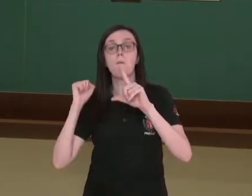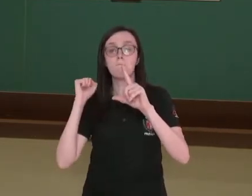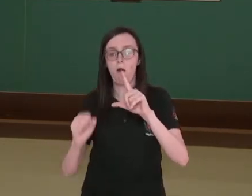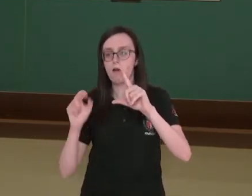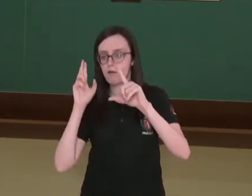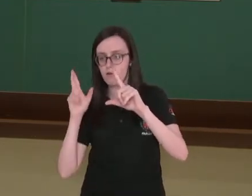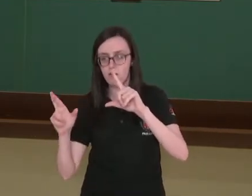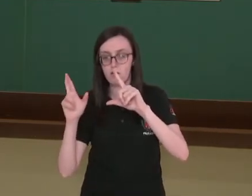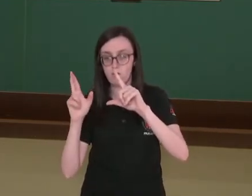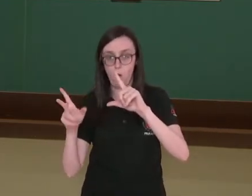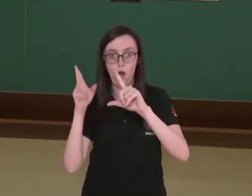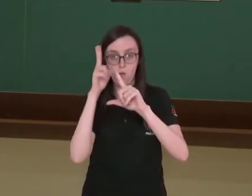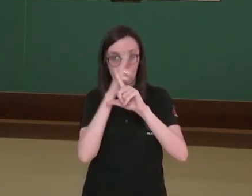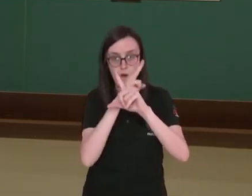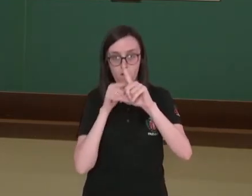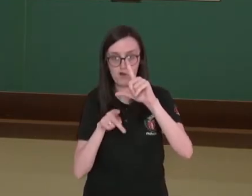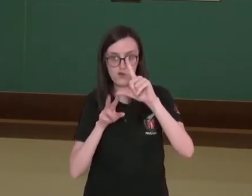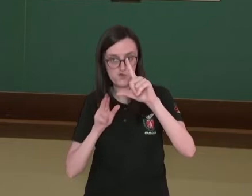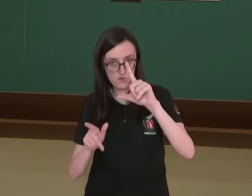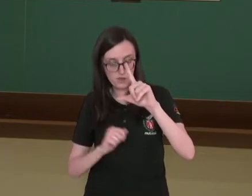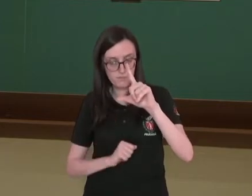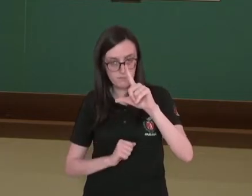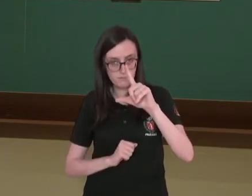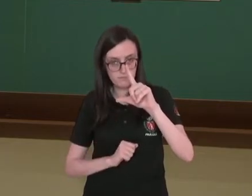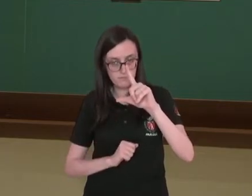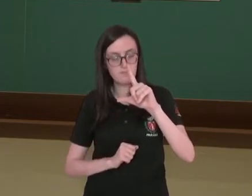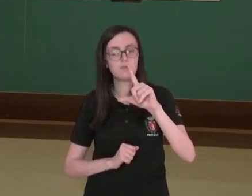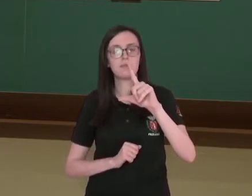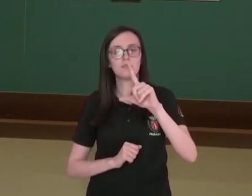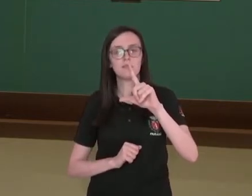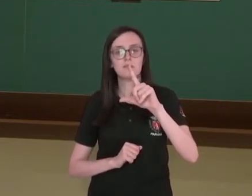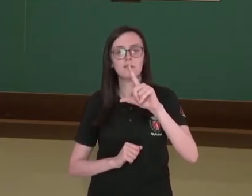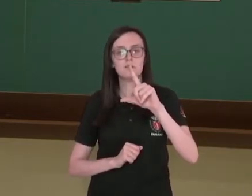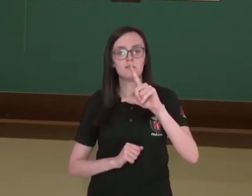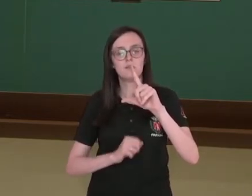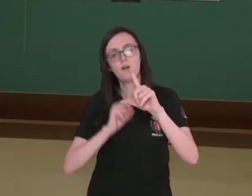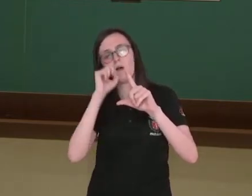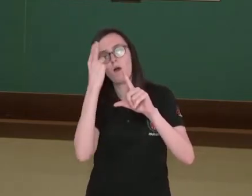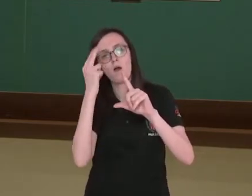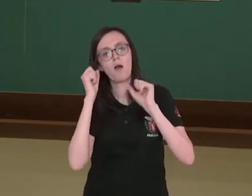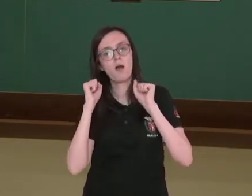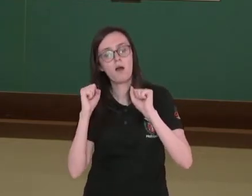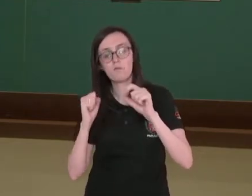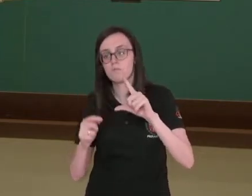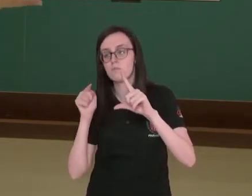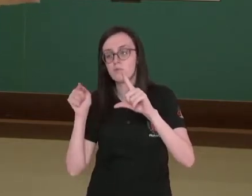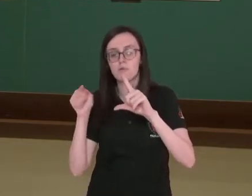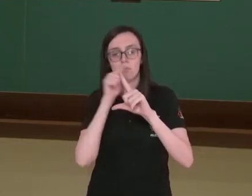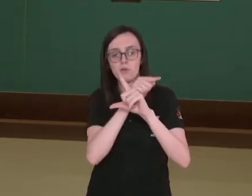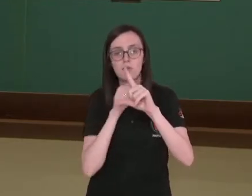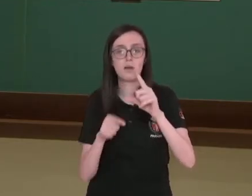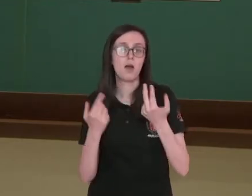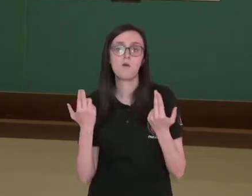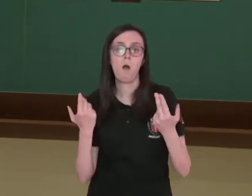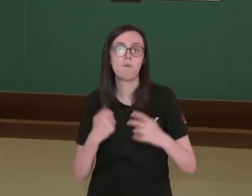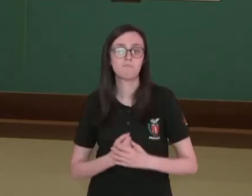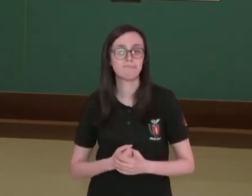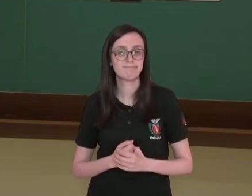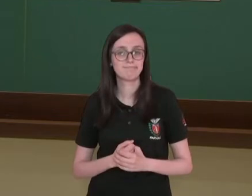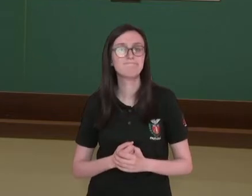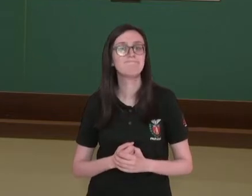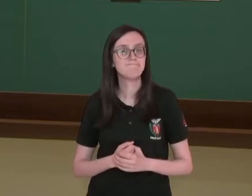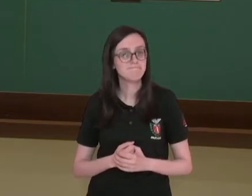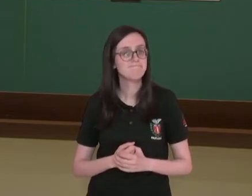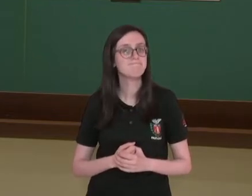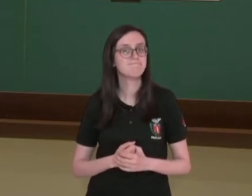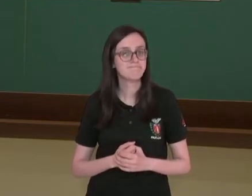iguais, tá? E claro, né? O outro vai ser diferente, né? Ou ele pode ter os 3 lados iguais. Tá? Então, quando a